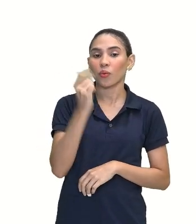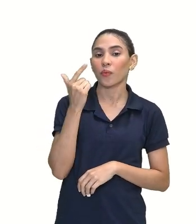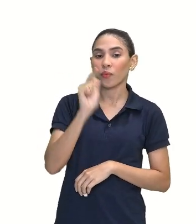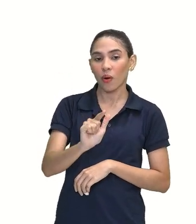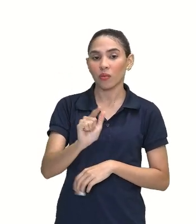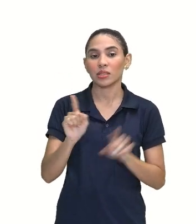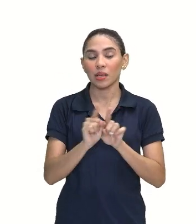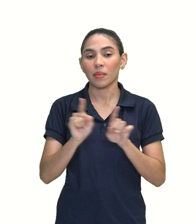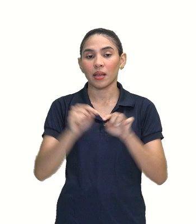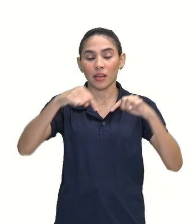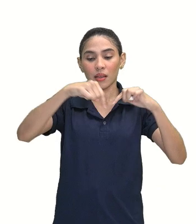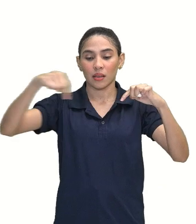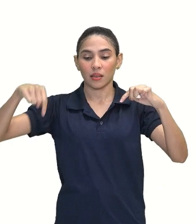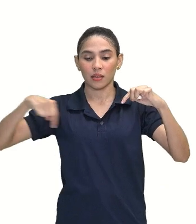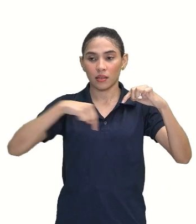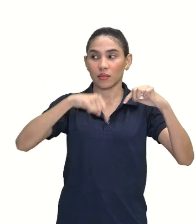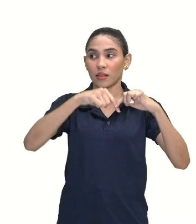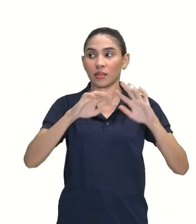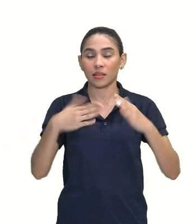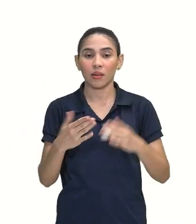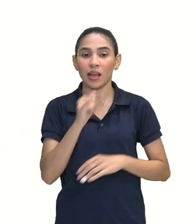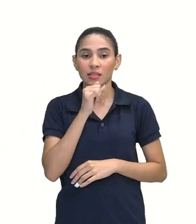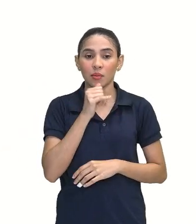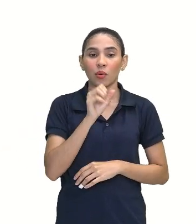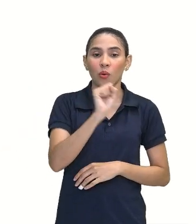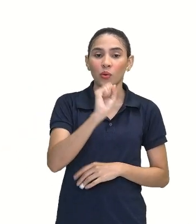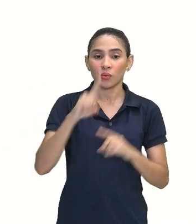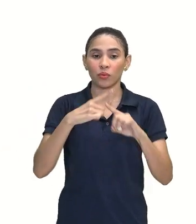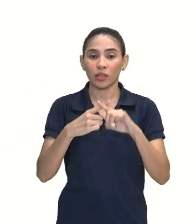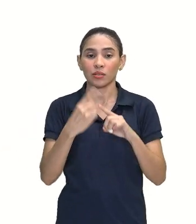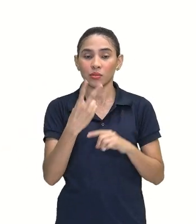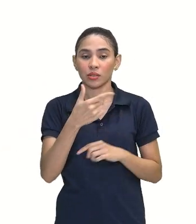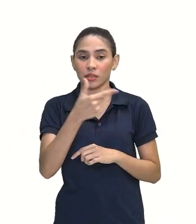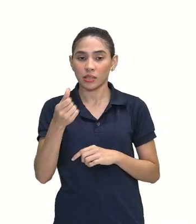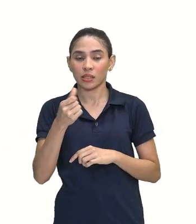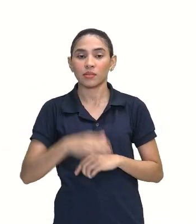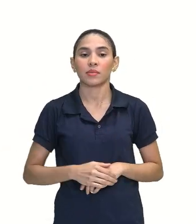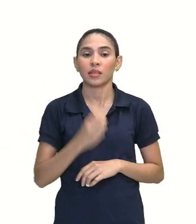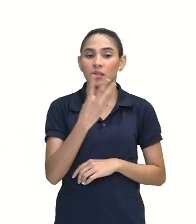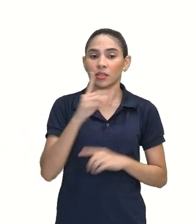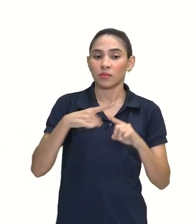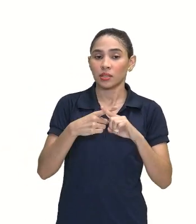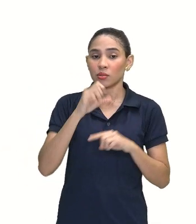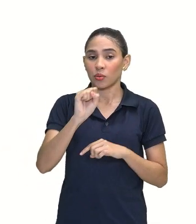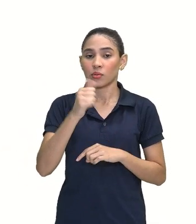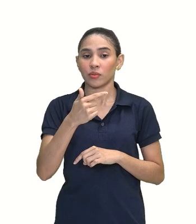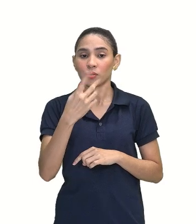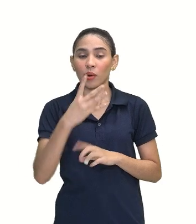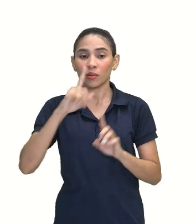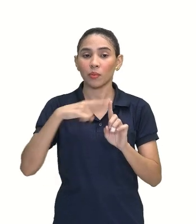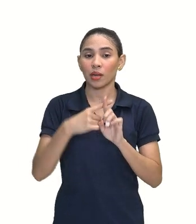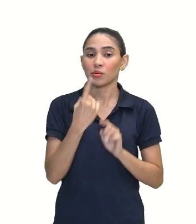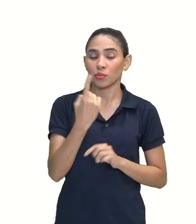voltas nessa quadra. Então, vamos lá. 8 vezes 2 é 16, sobe 1. 3 vezes 8 é 24, com mais 1 lá